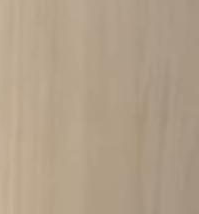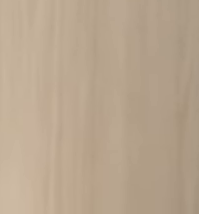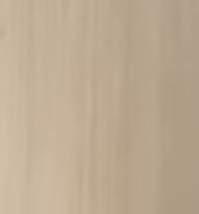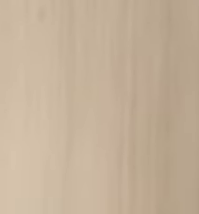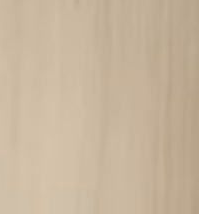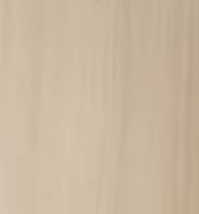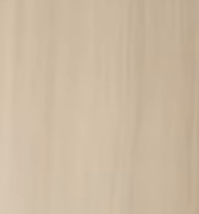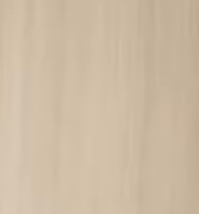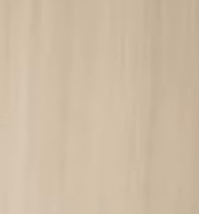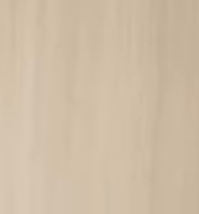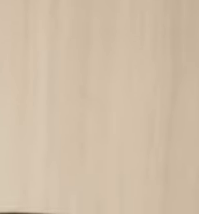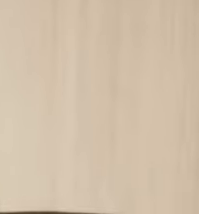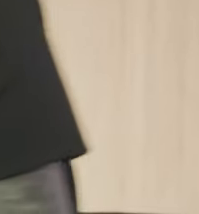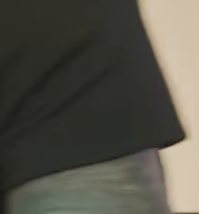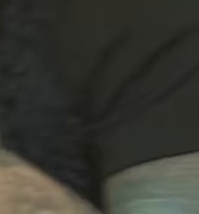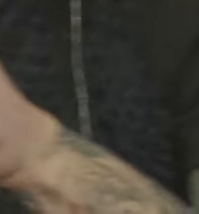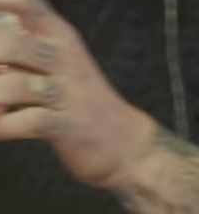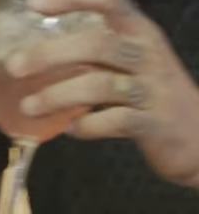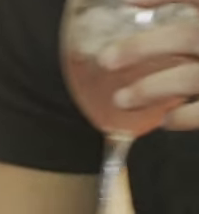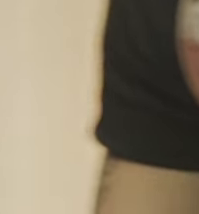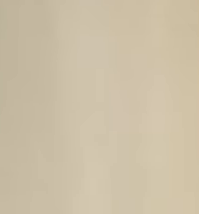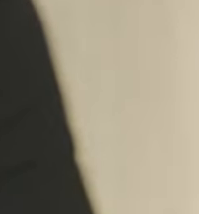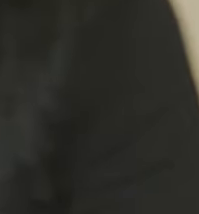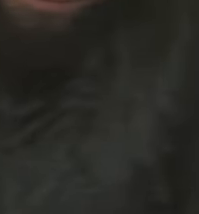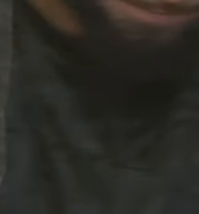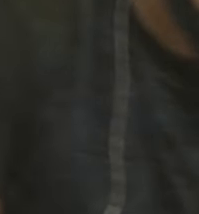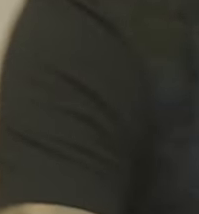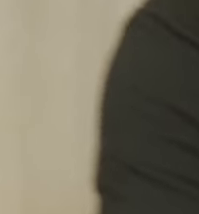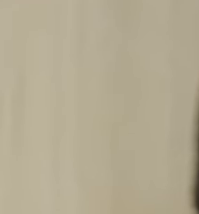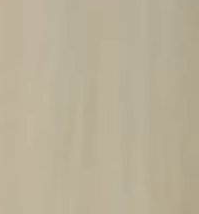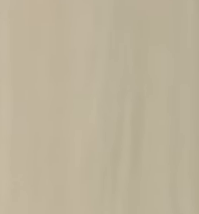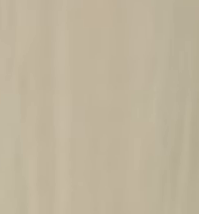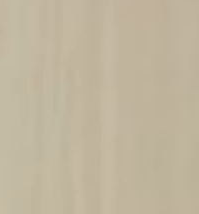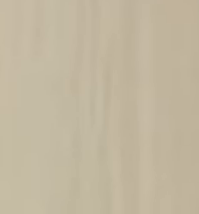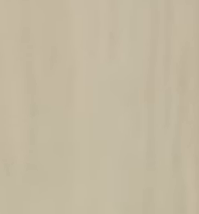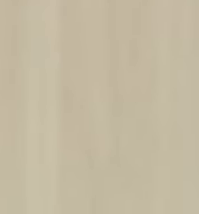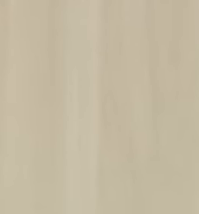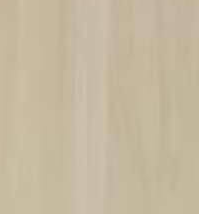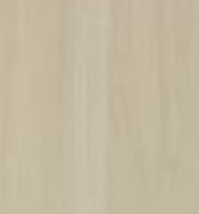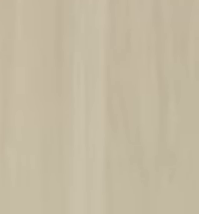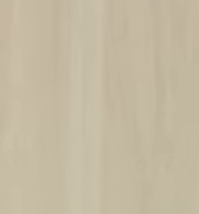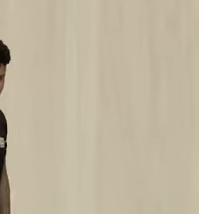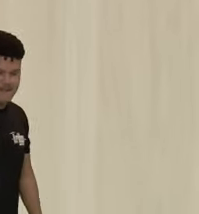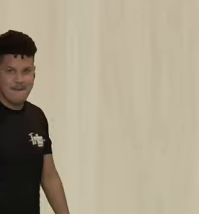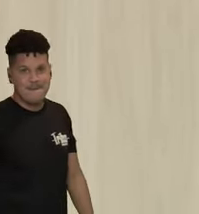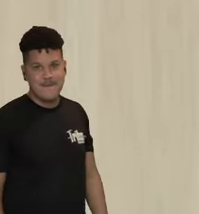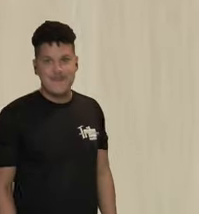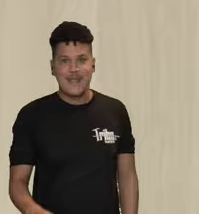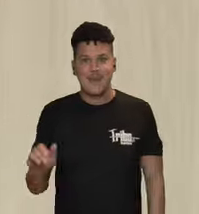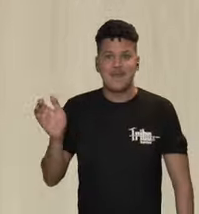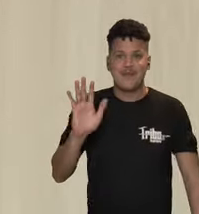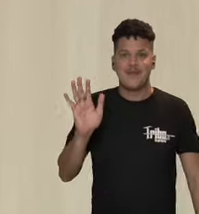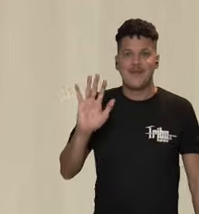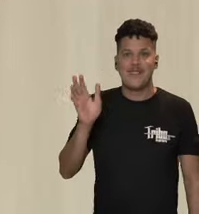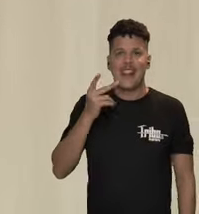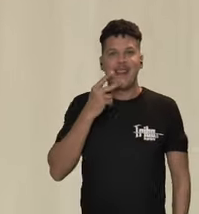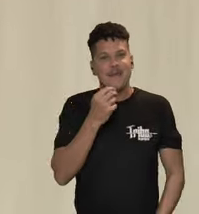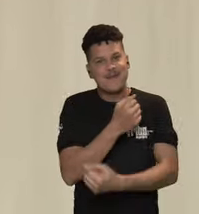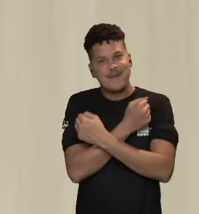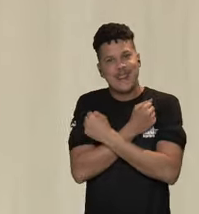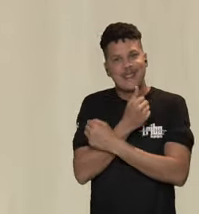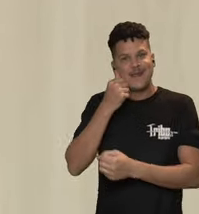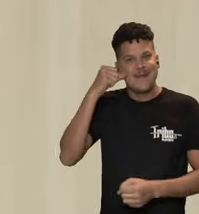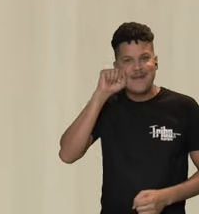salve, meu irmão. Quero mandar um salve pra minha mãe, que deve estar assistindo aí. Pra minha mulher, minha família, que tá lá em casa também. Todo